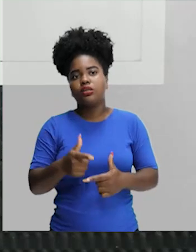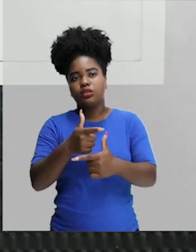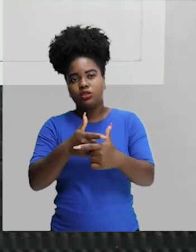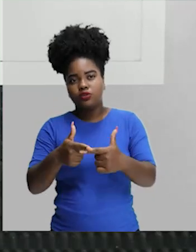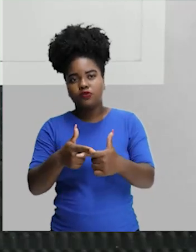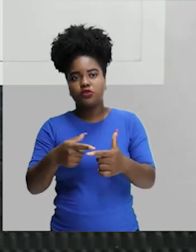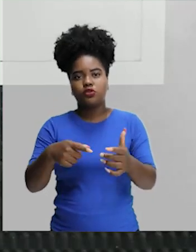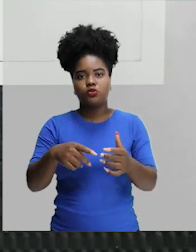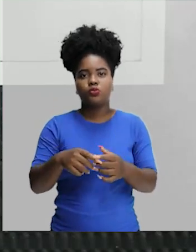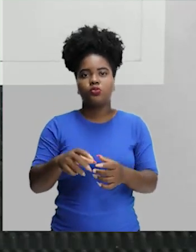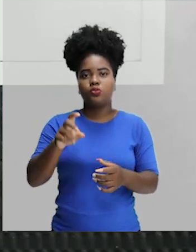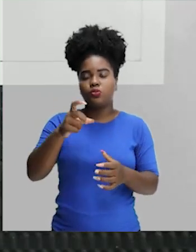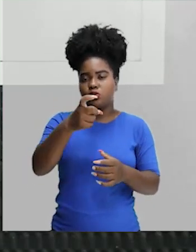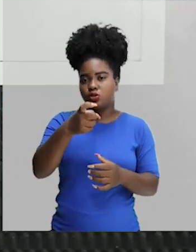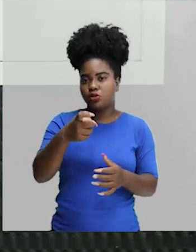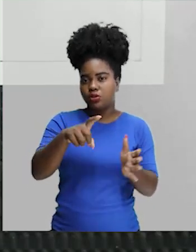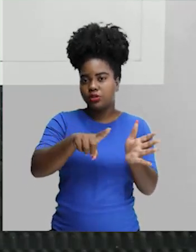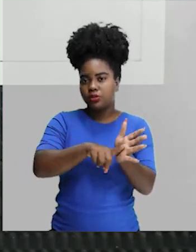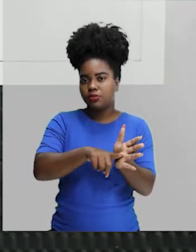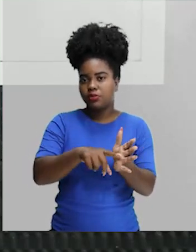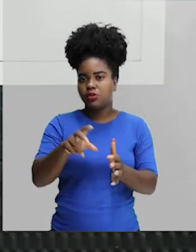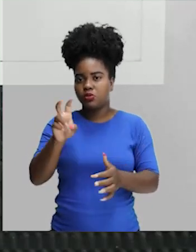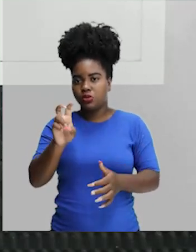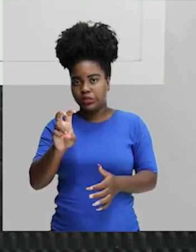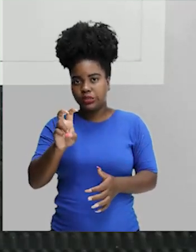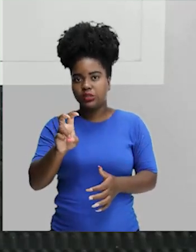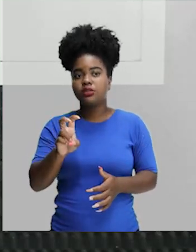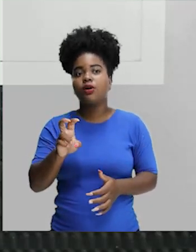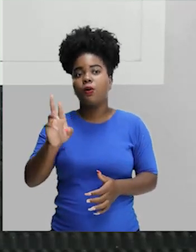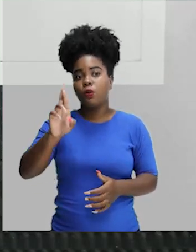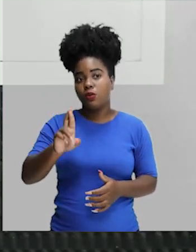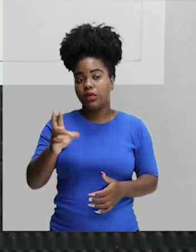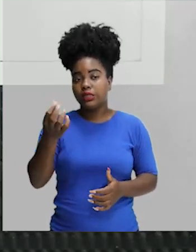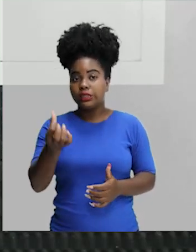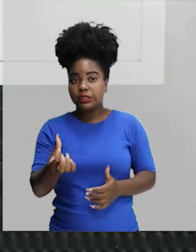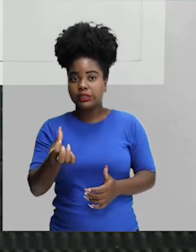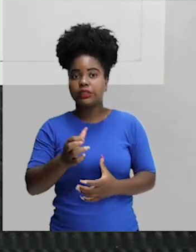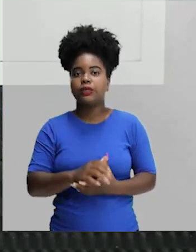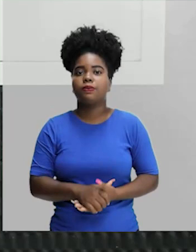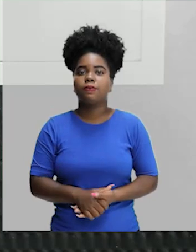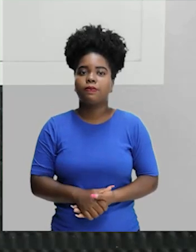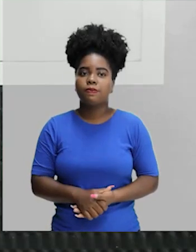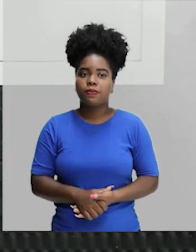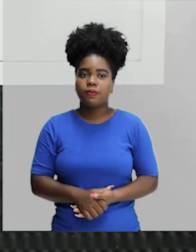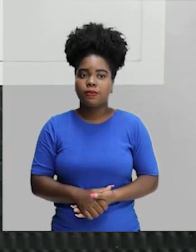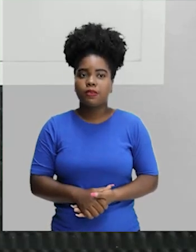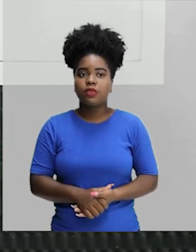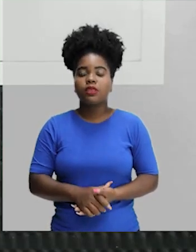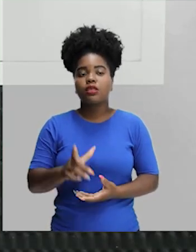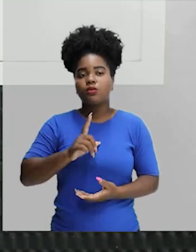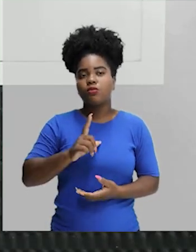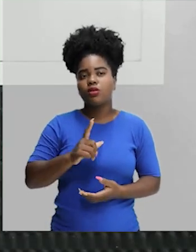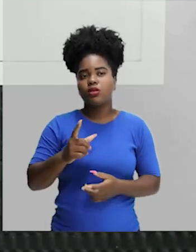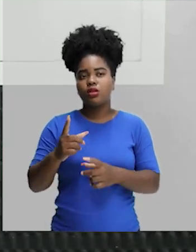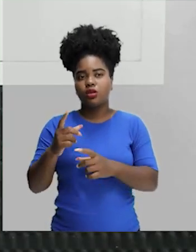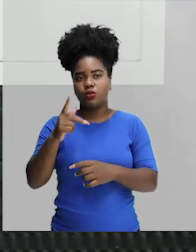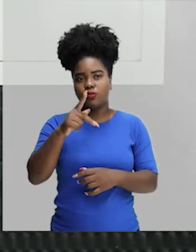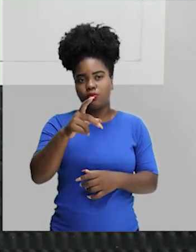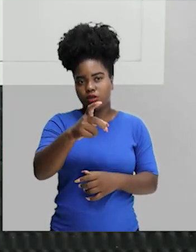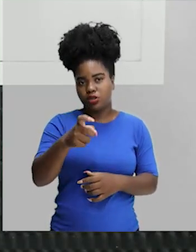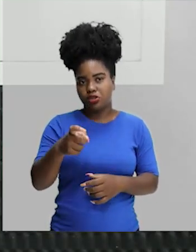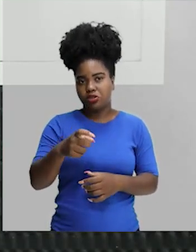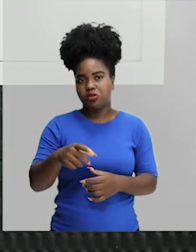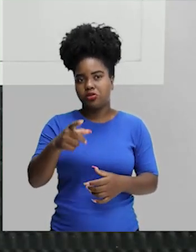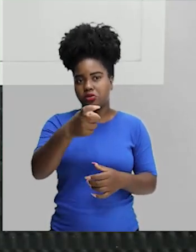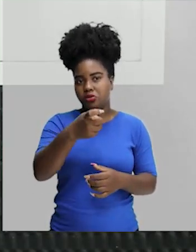dá resto 6. Obter o resto da divisão de px por x menos 2 multiplicado por